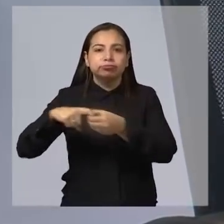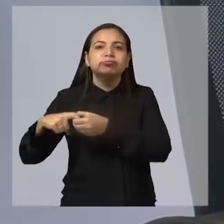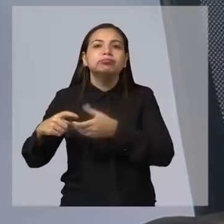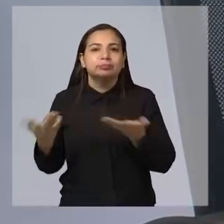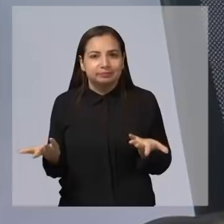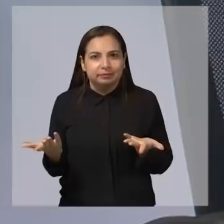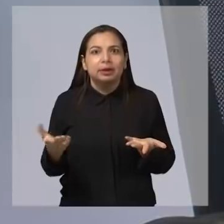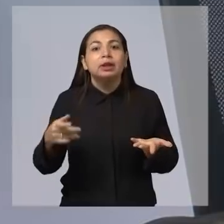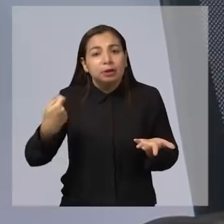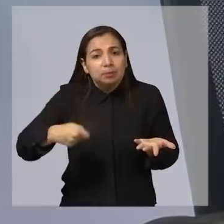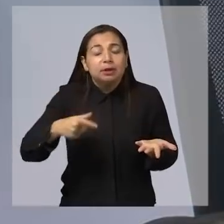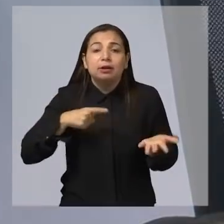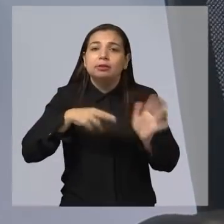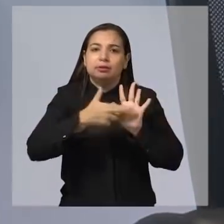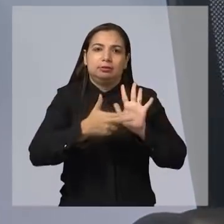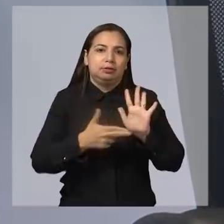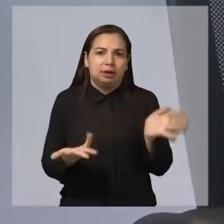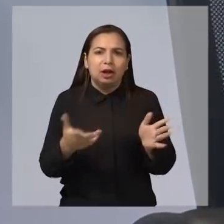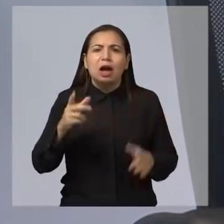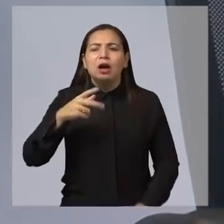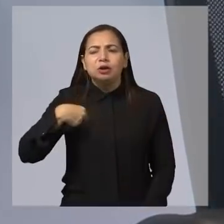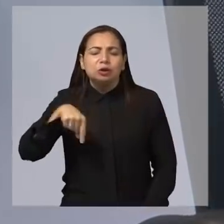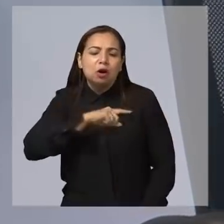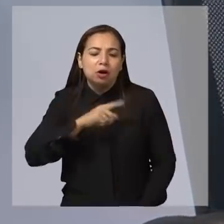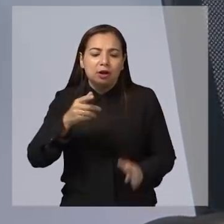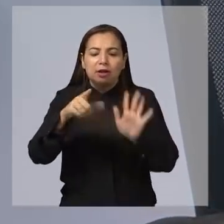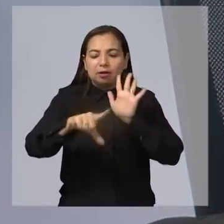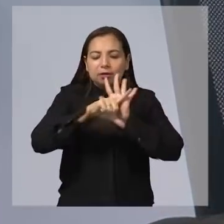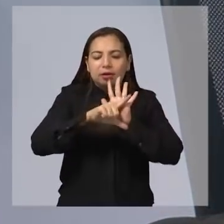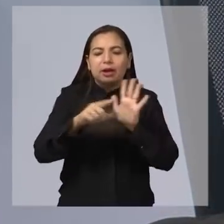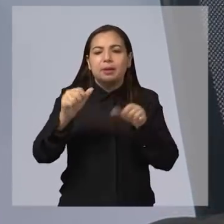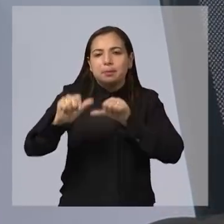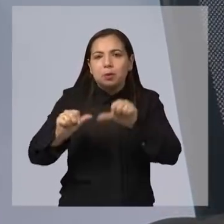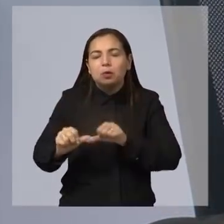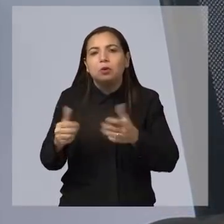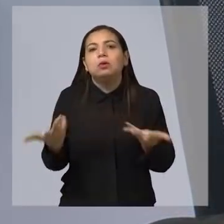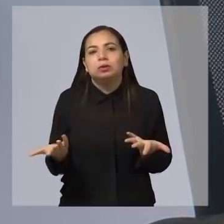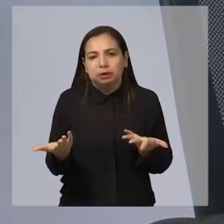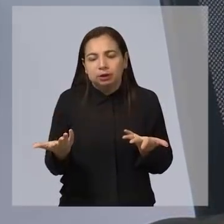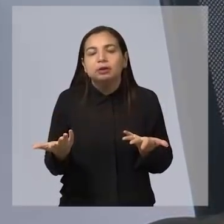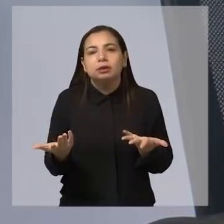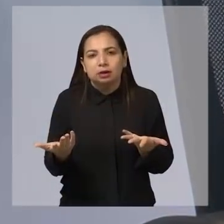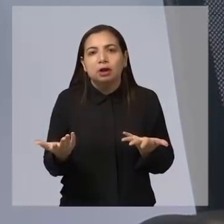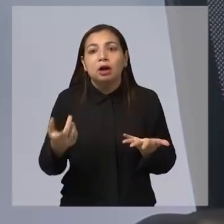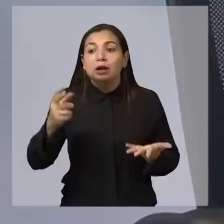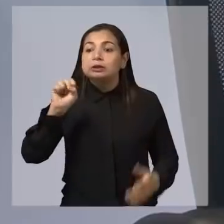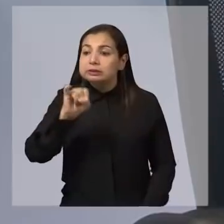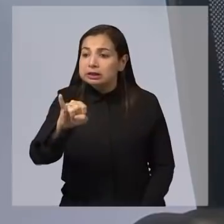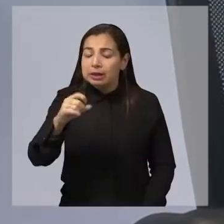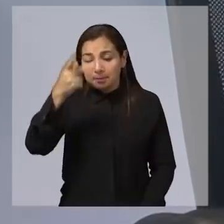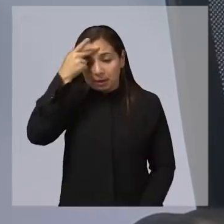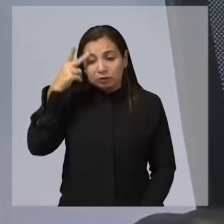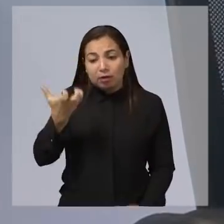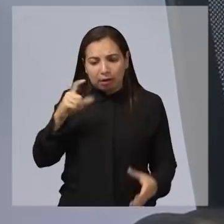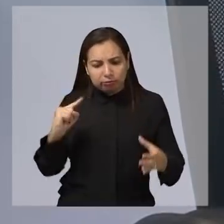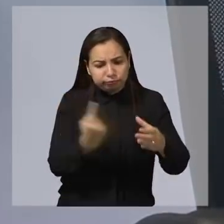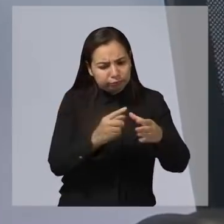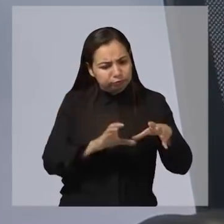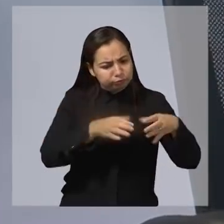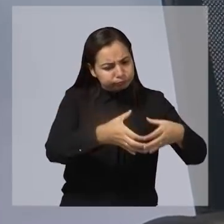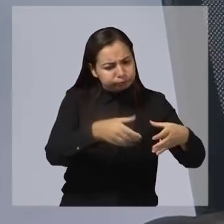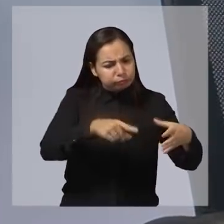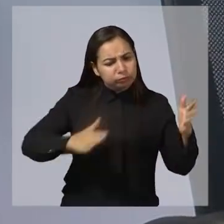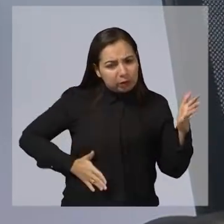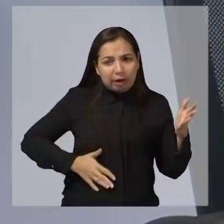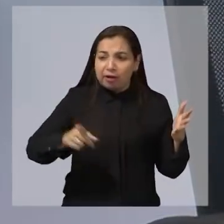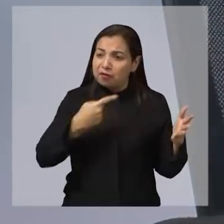trabalhar. Então a gente precisa melhorar a nossa legislação nesse ponto, né? Precisa realmente responsabilizar quem quer fazer parte de crime organizado, que seja responsabilizado.